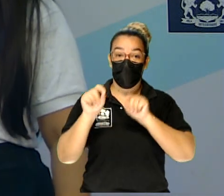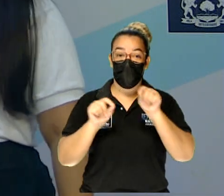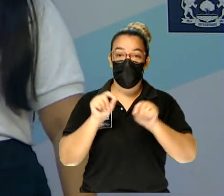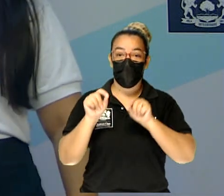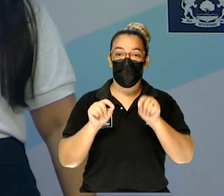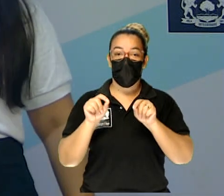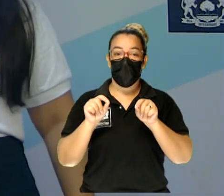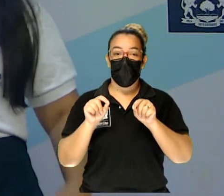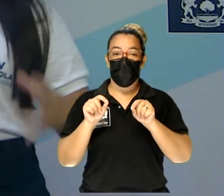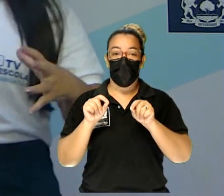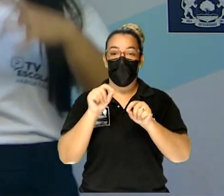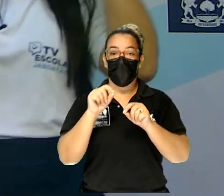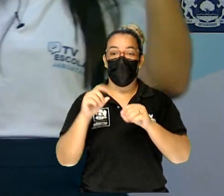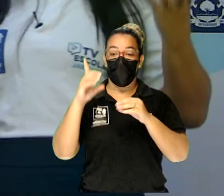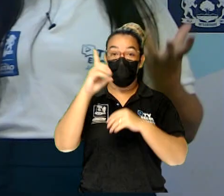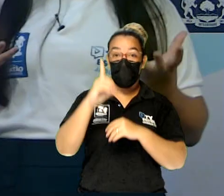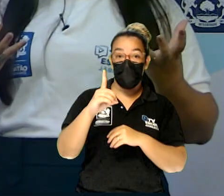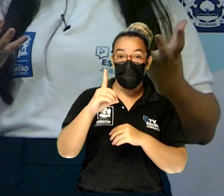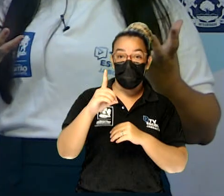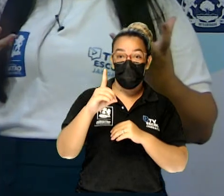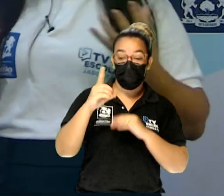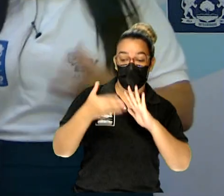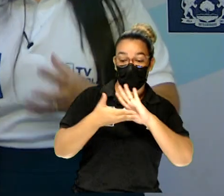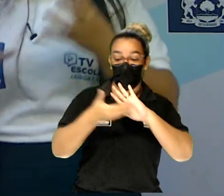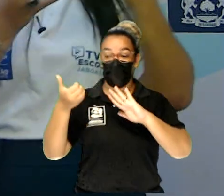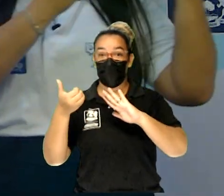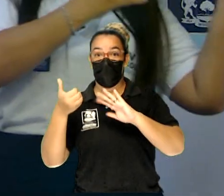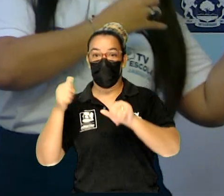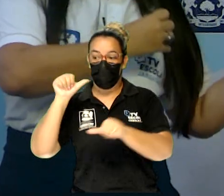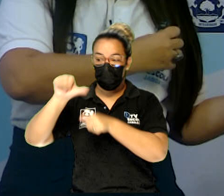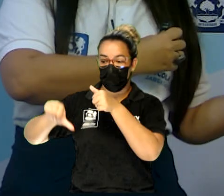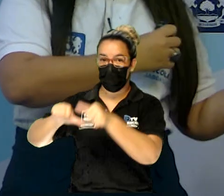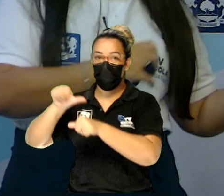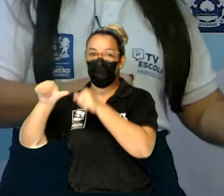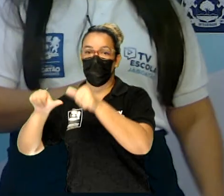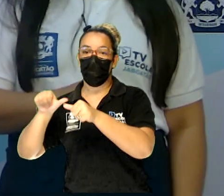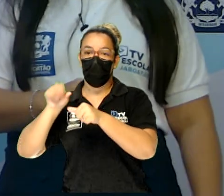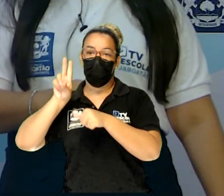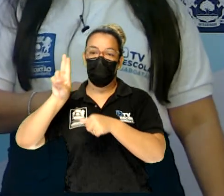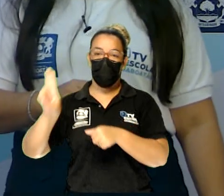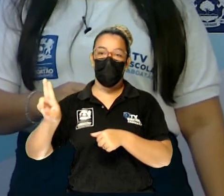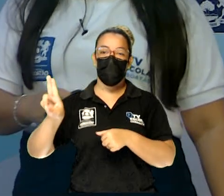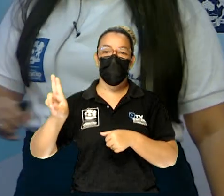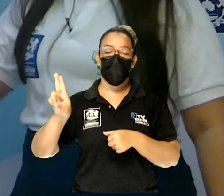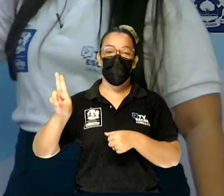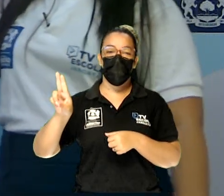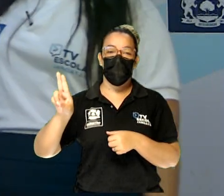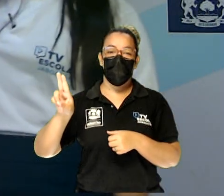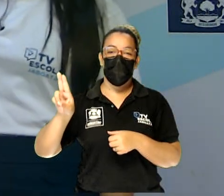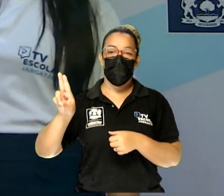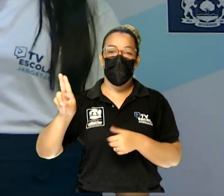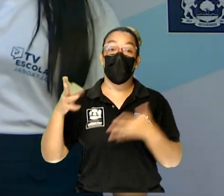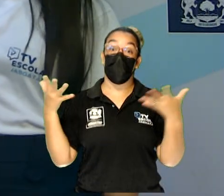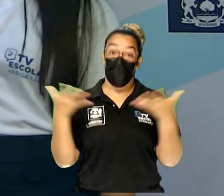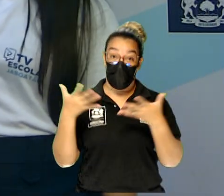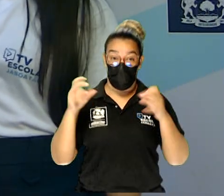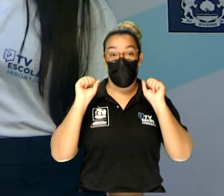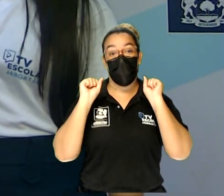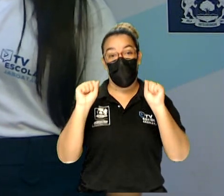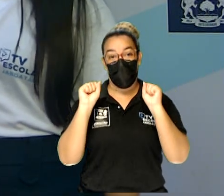pegar aqui a dezena e vou desagrupar e transformar, voltar para as minhas 10 unidades. Aí agora eu posso,